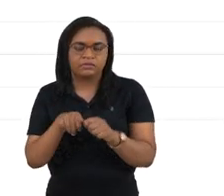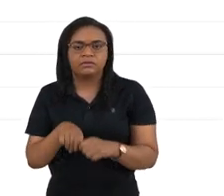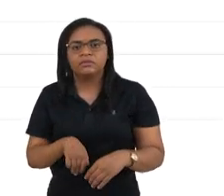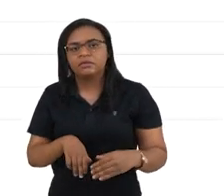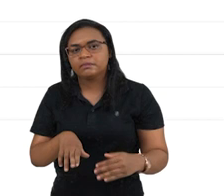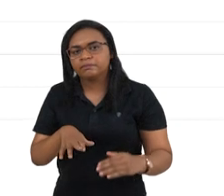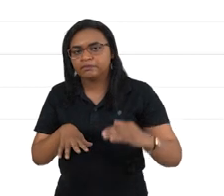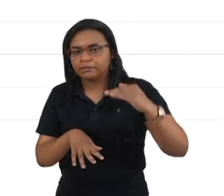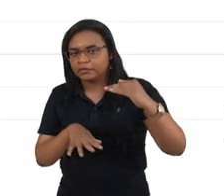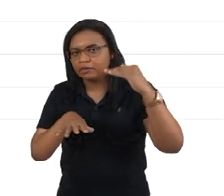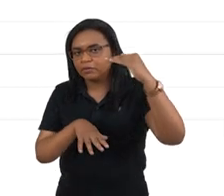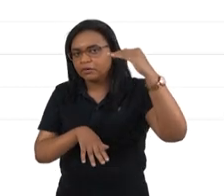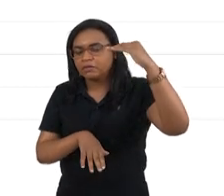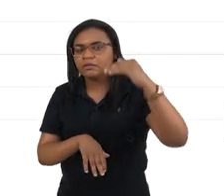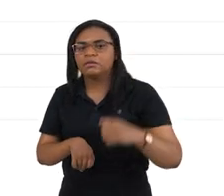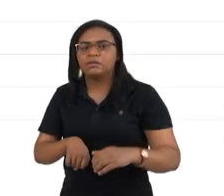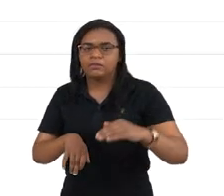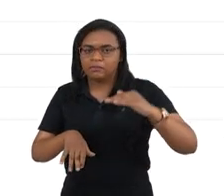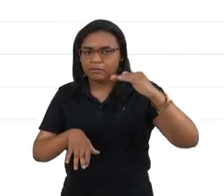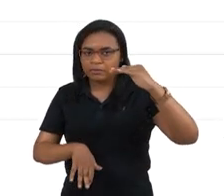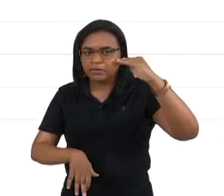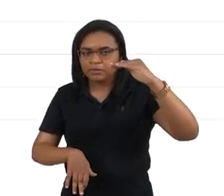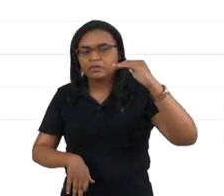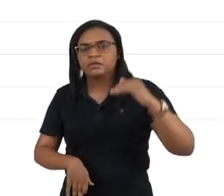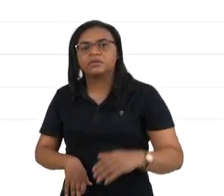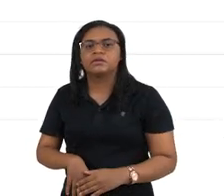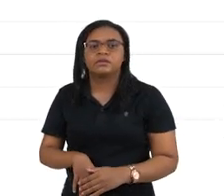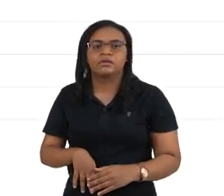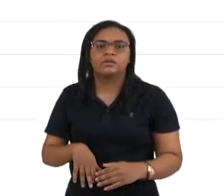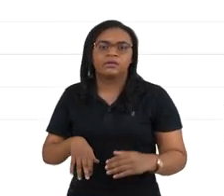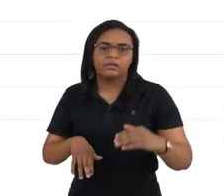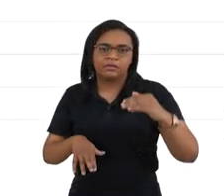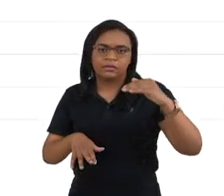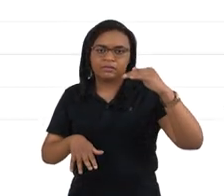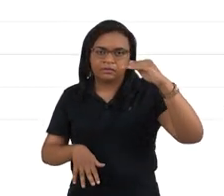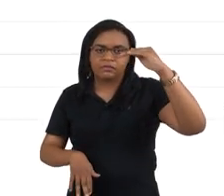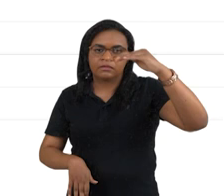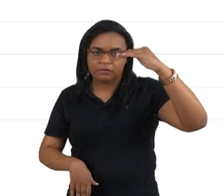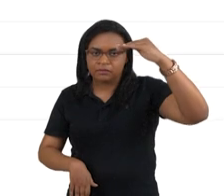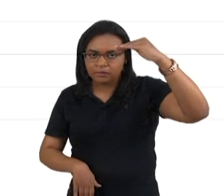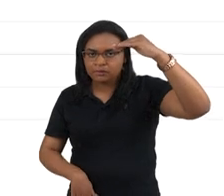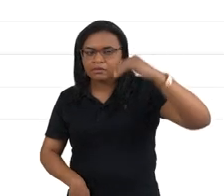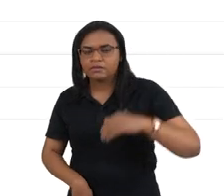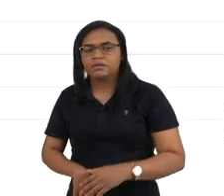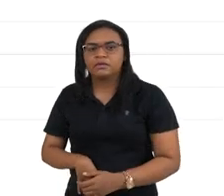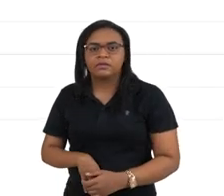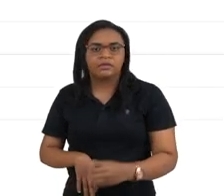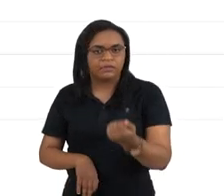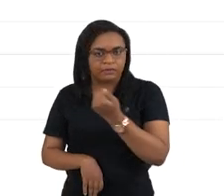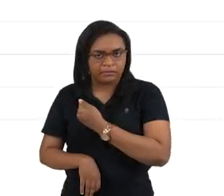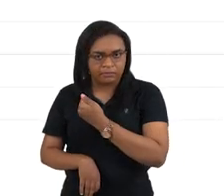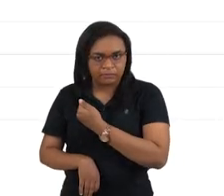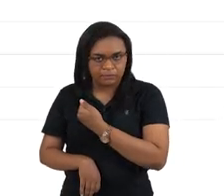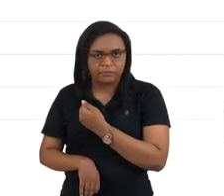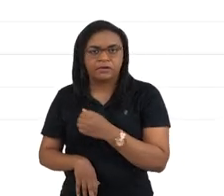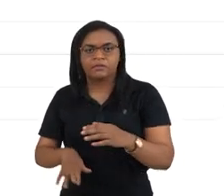A mola vai esticar mais do que 42 ou menos? Gente, se aumentou o peso, vai esticar mais. Então, nós vamos ter um número aqui